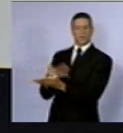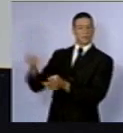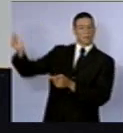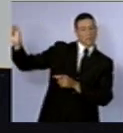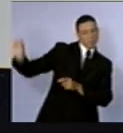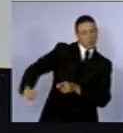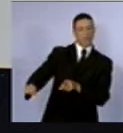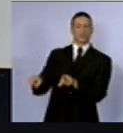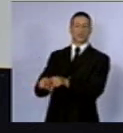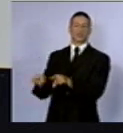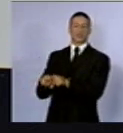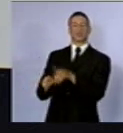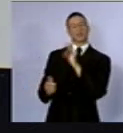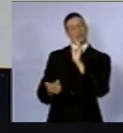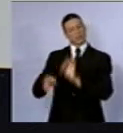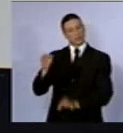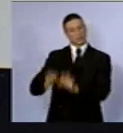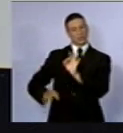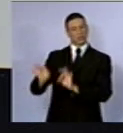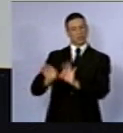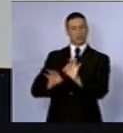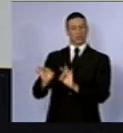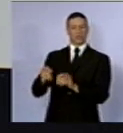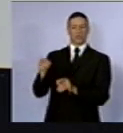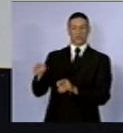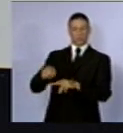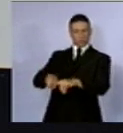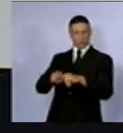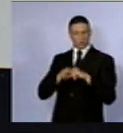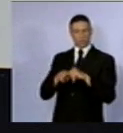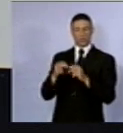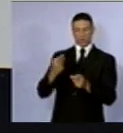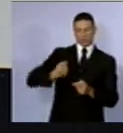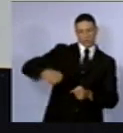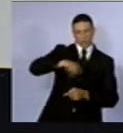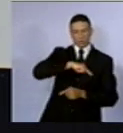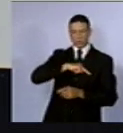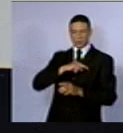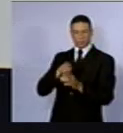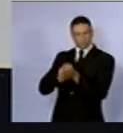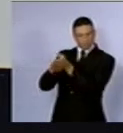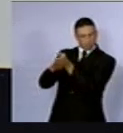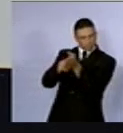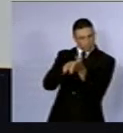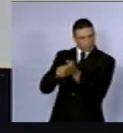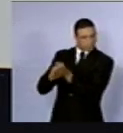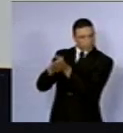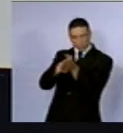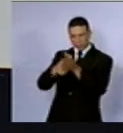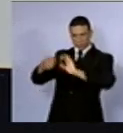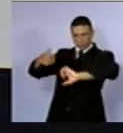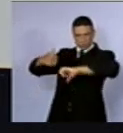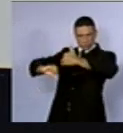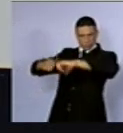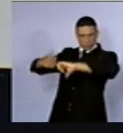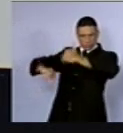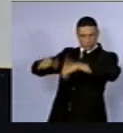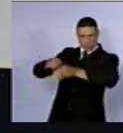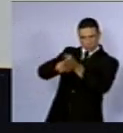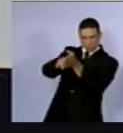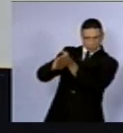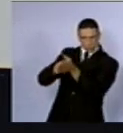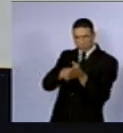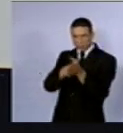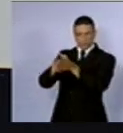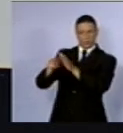atingidas portanto nós temos que que verificar o o encaminhar o trilhar por